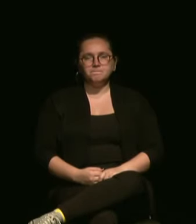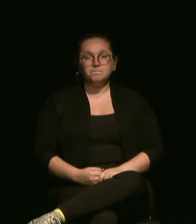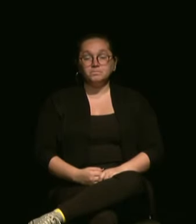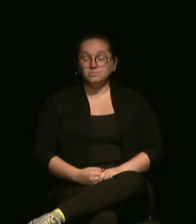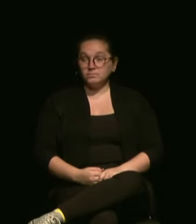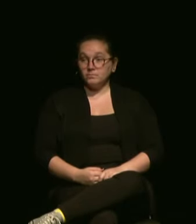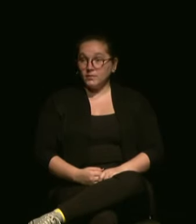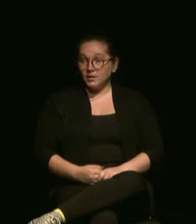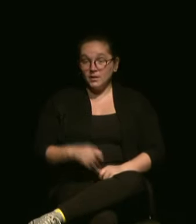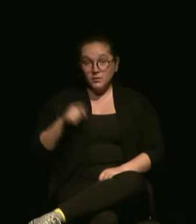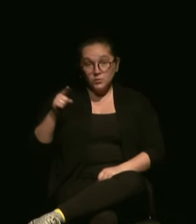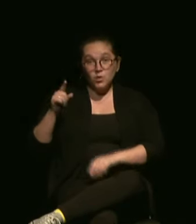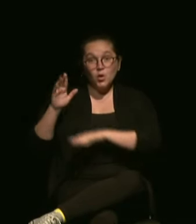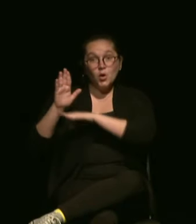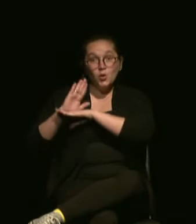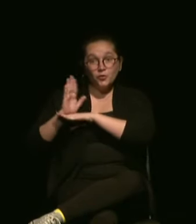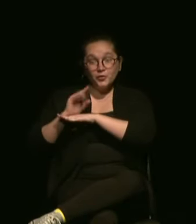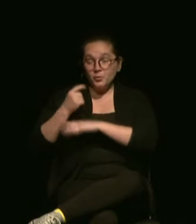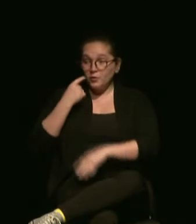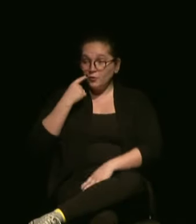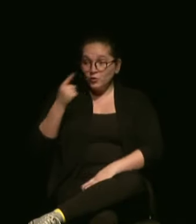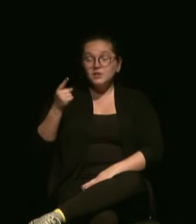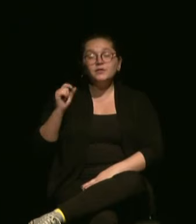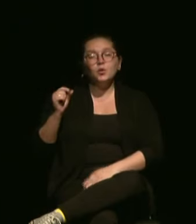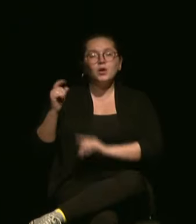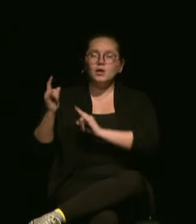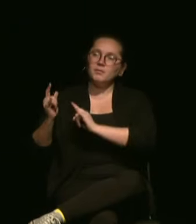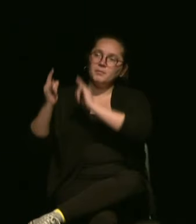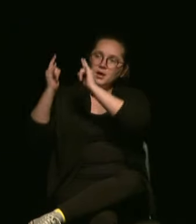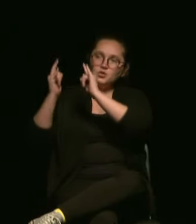Pela primeira vez no filme, você vê os outros prédios.